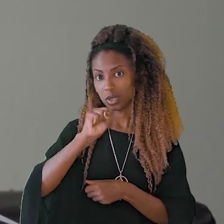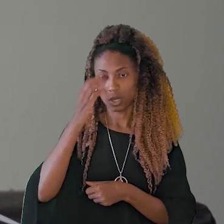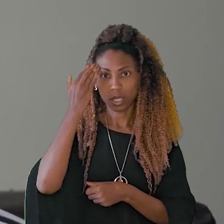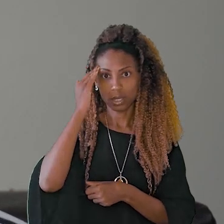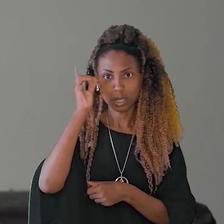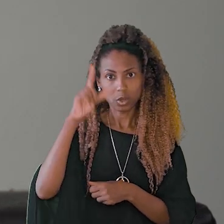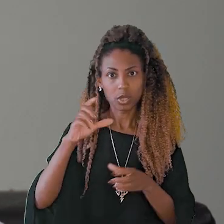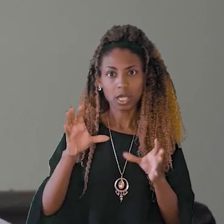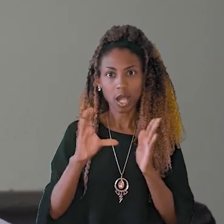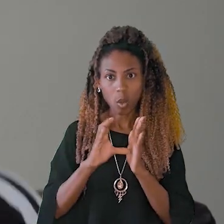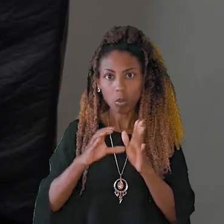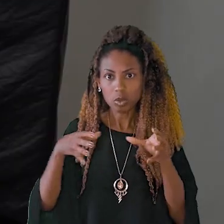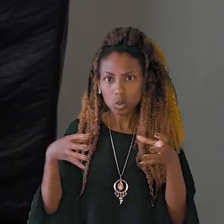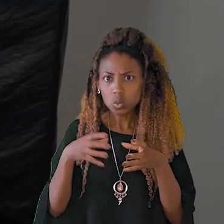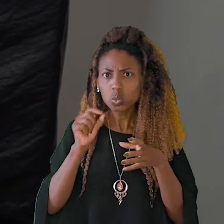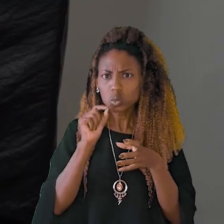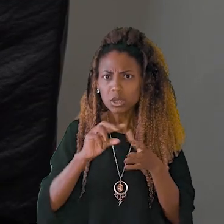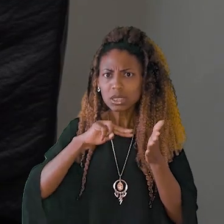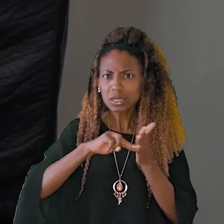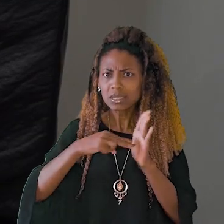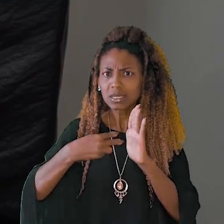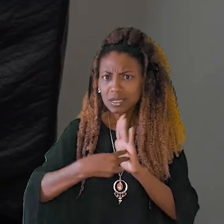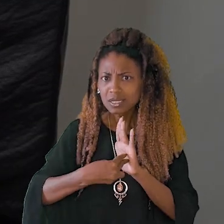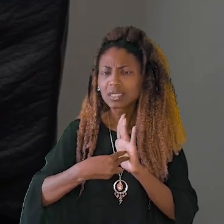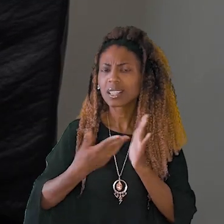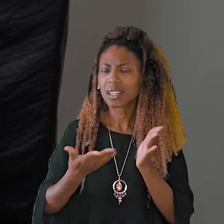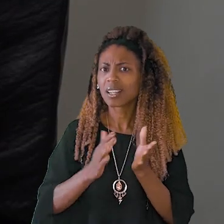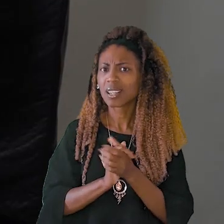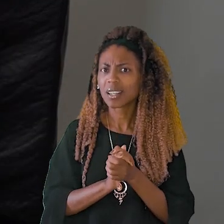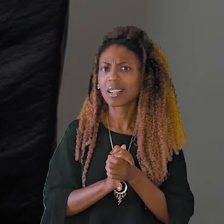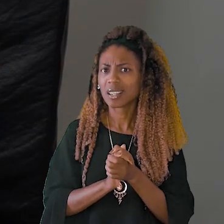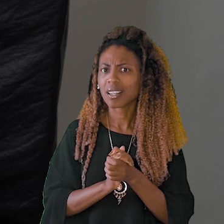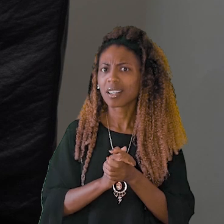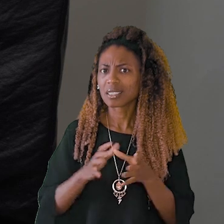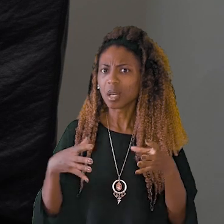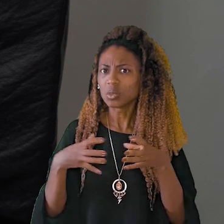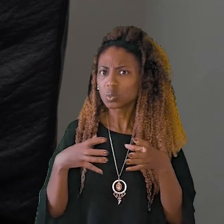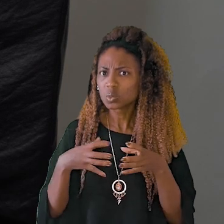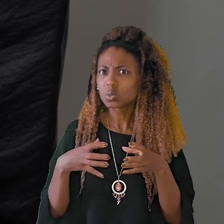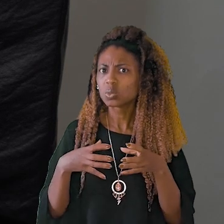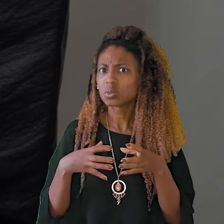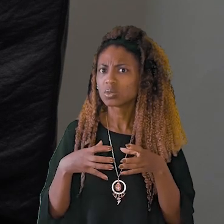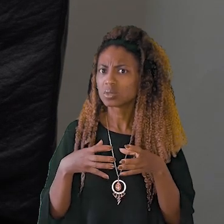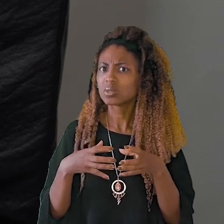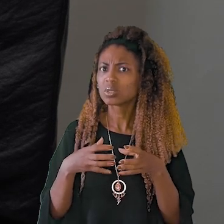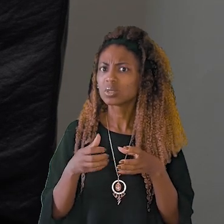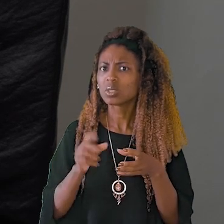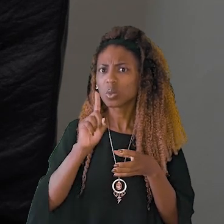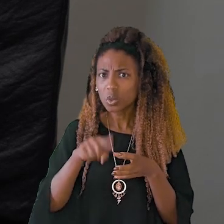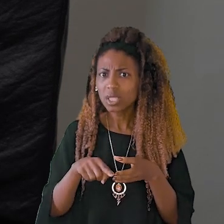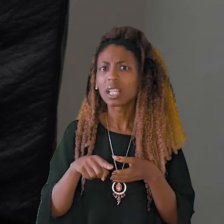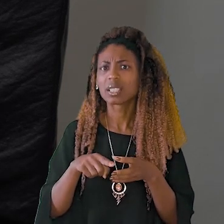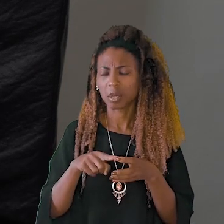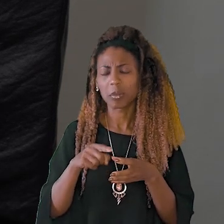eu comecei a entender o que era a comunidade, o que era isso especificamente, o que significava a comunidade ballroom, né, nesse sentido, o que